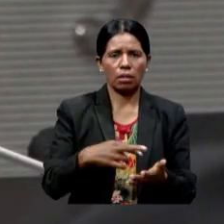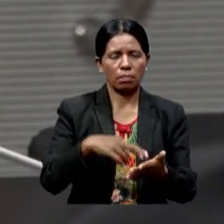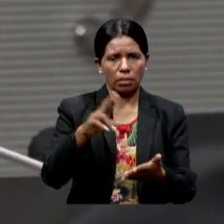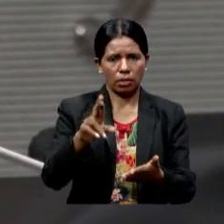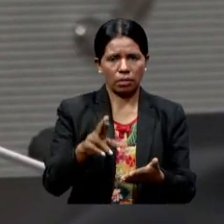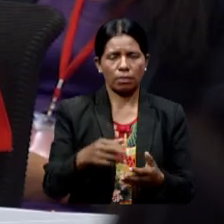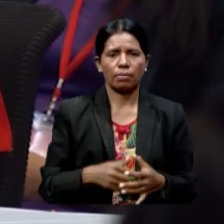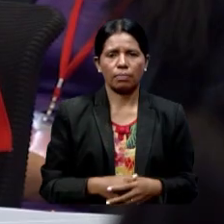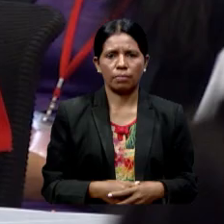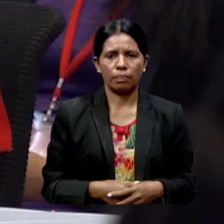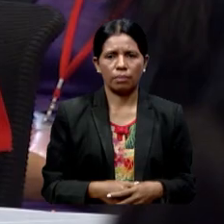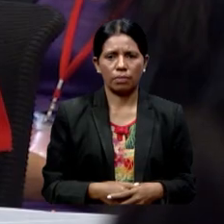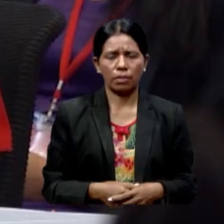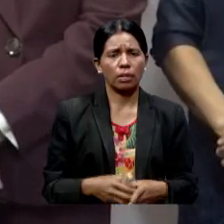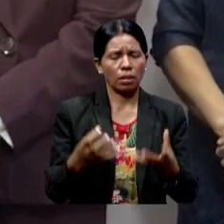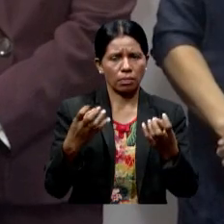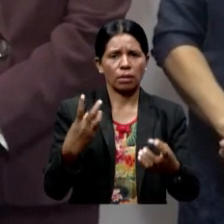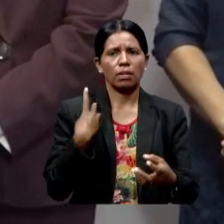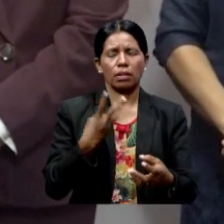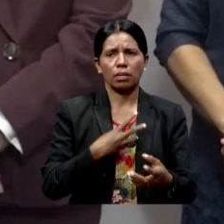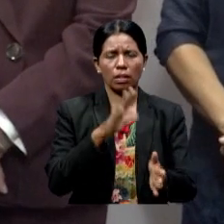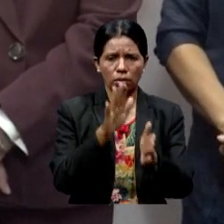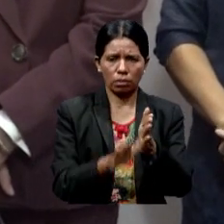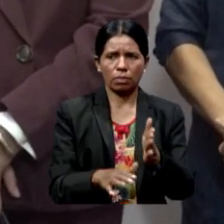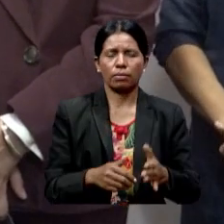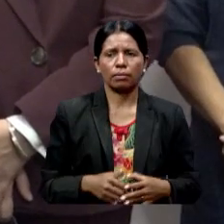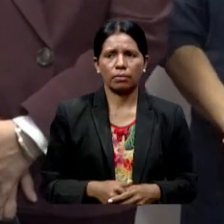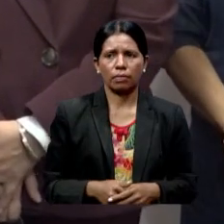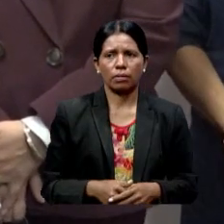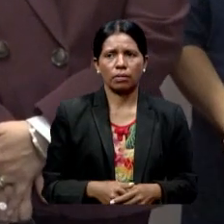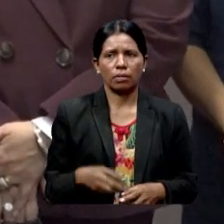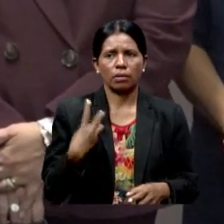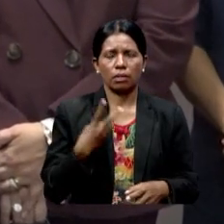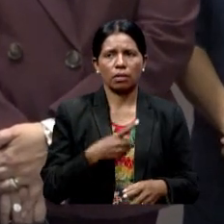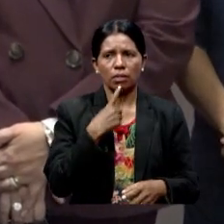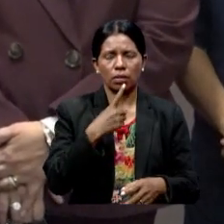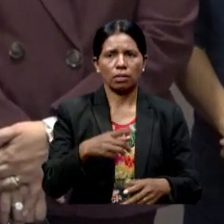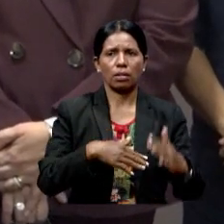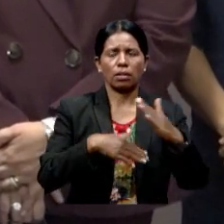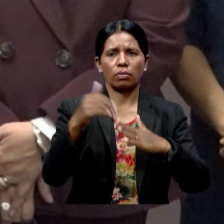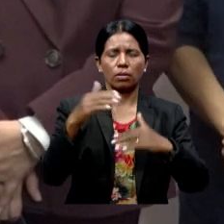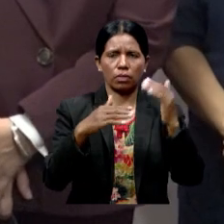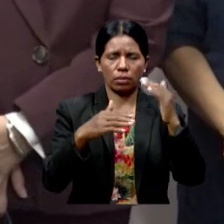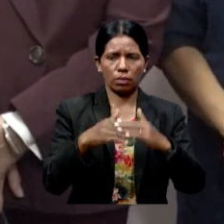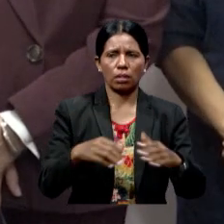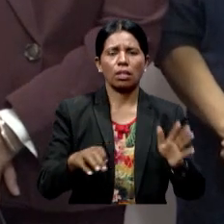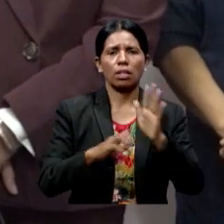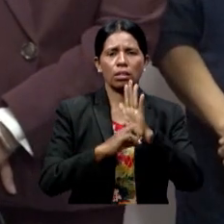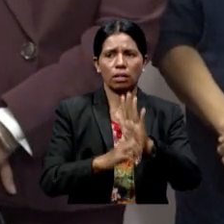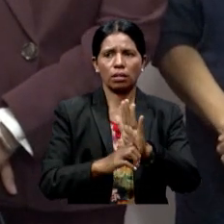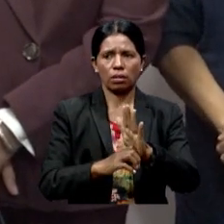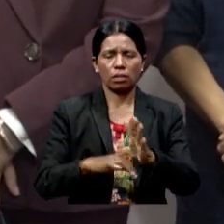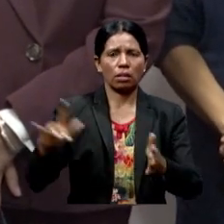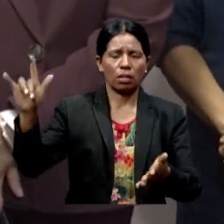E ha pot balo basic liu que tem a ver ho infraestruturas. Por exemplo,